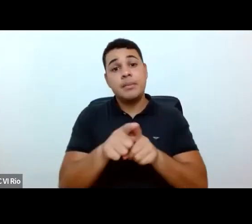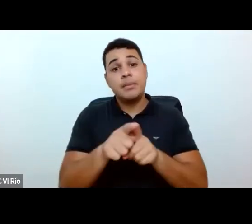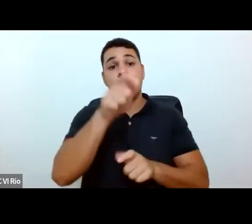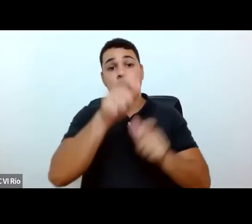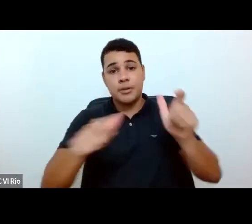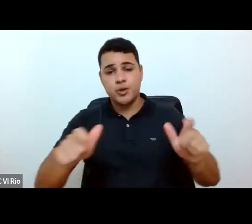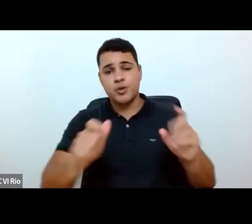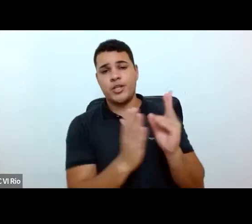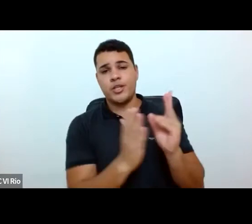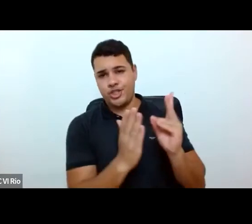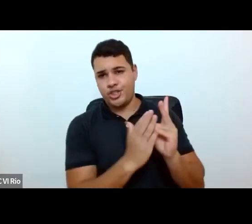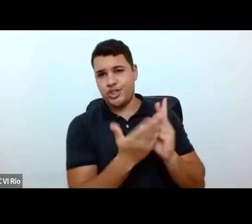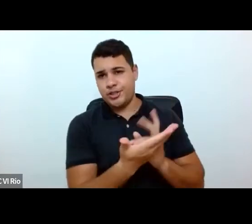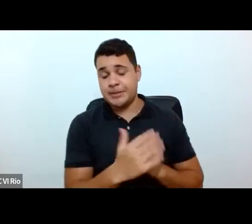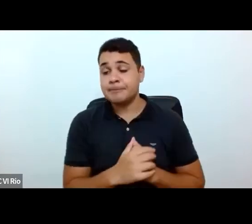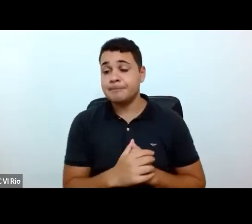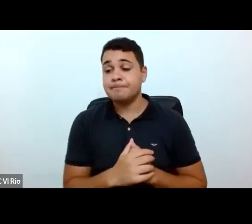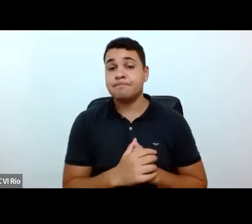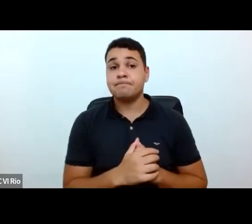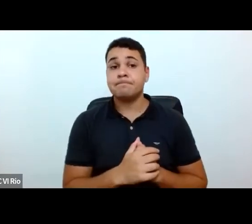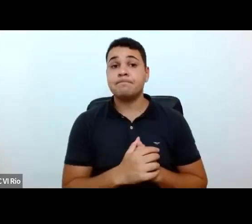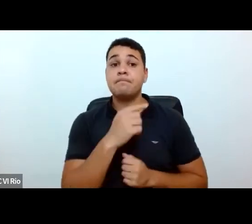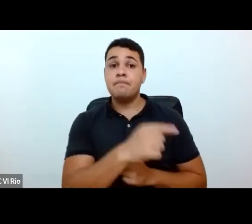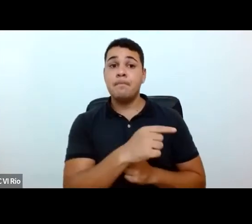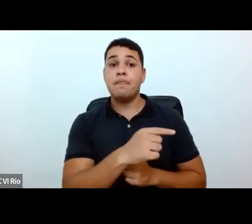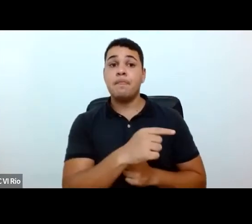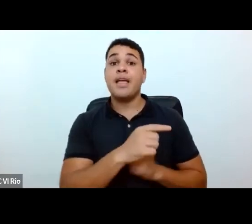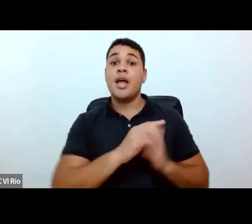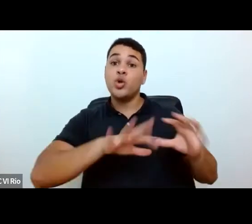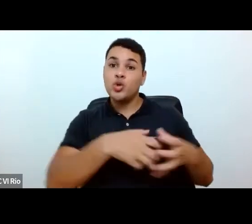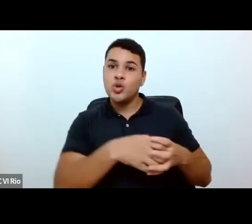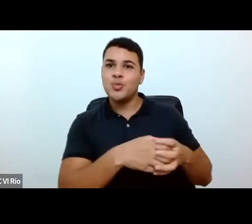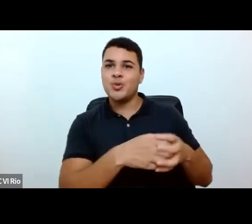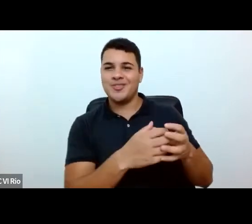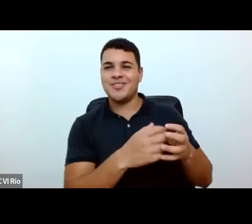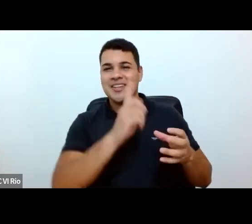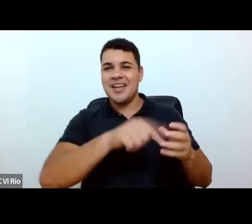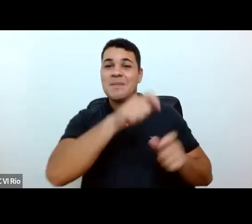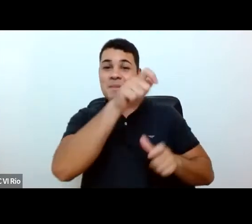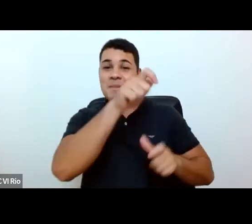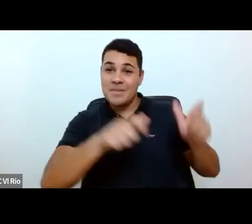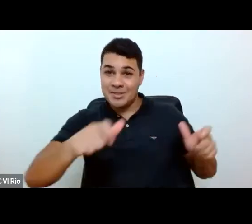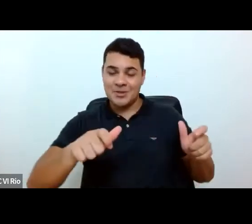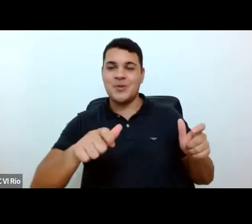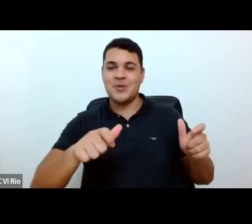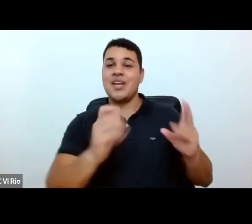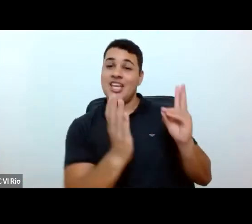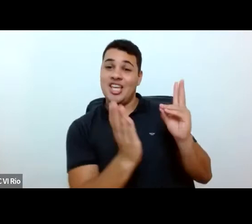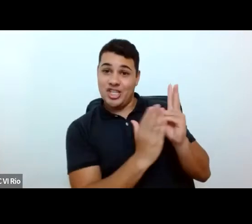que são a população preta, indígena e trans são os três principais,